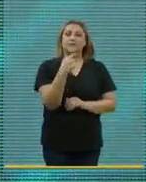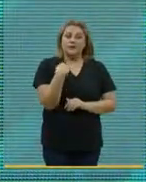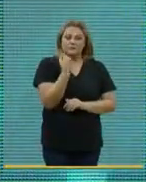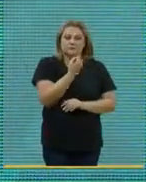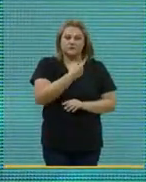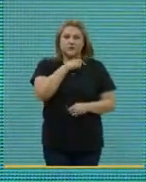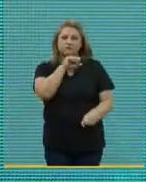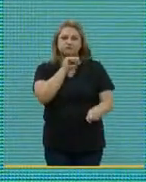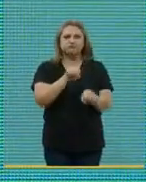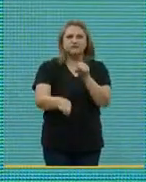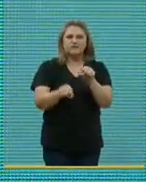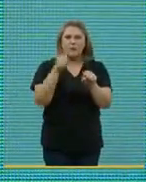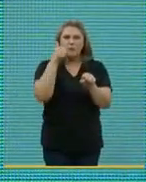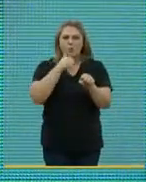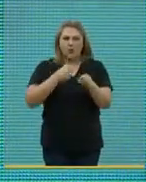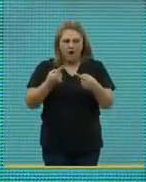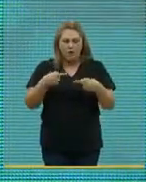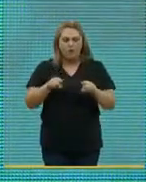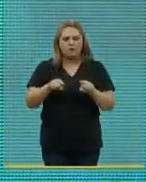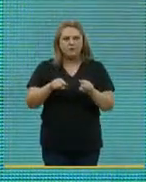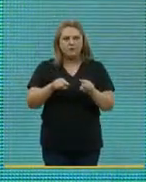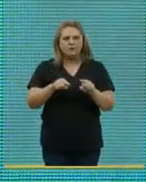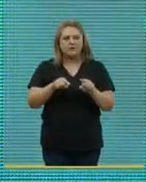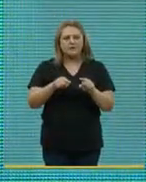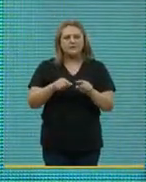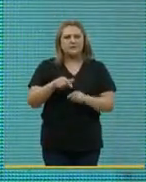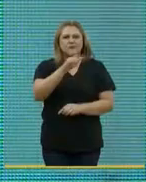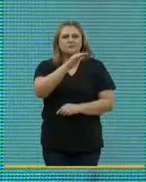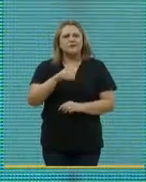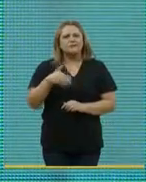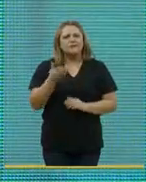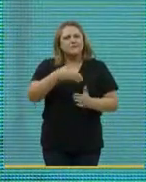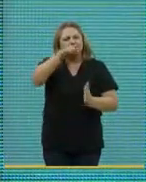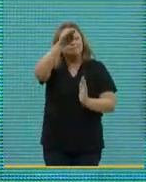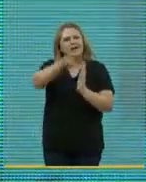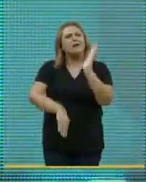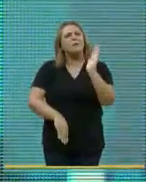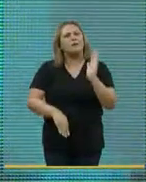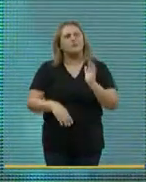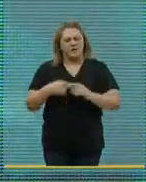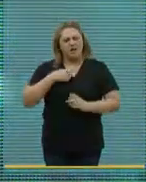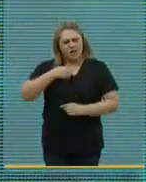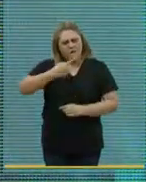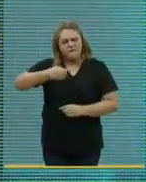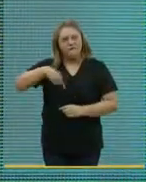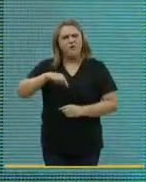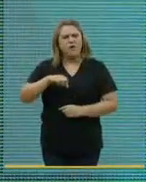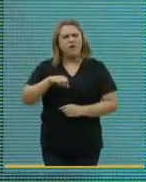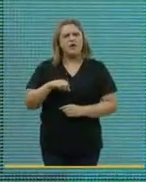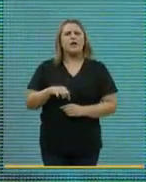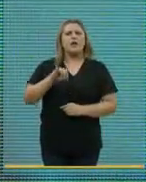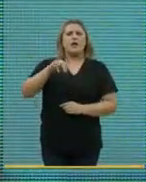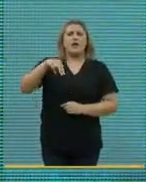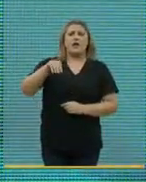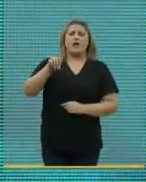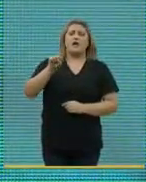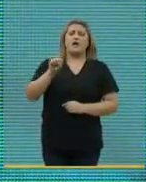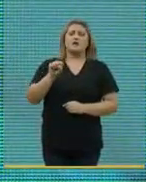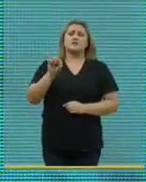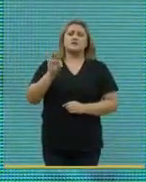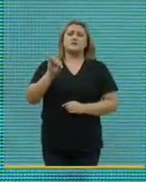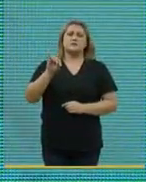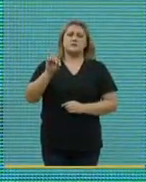discriminação contra as mulheres eu fiz questão de ir no instituto maria da penha me comprometer com as propostas